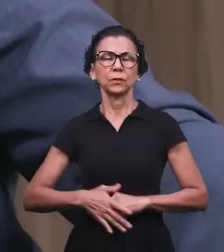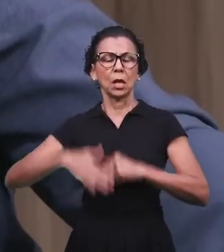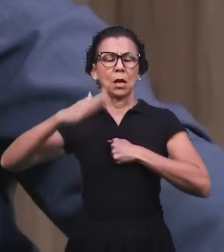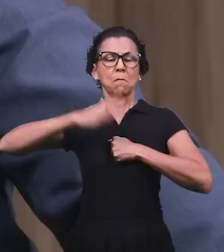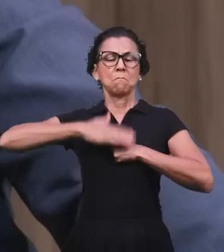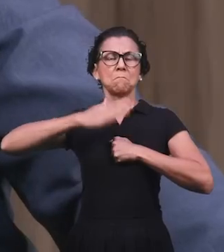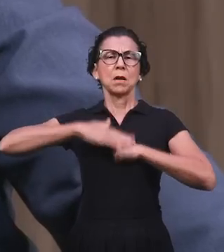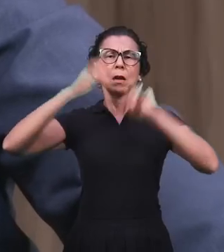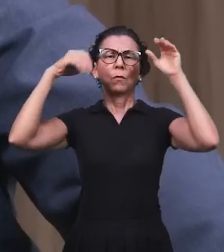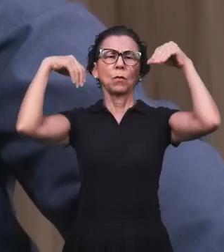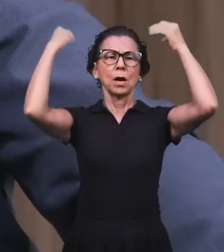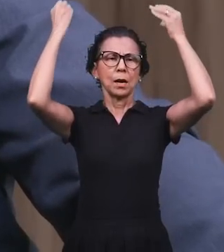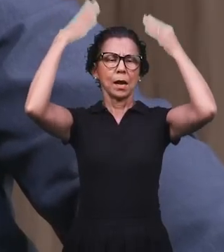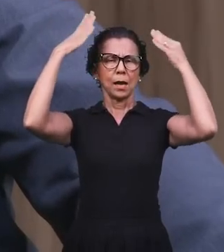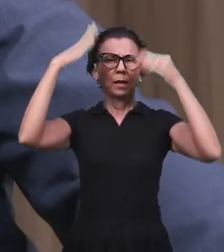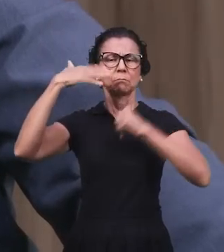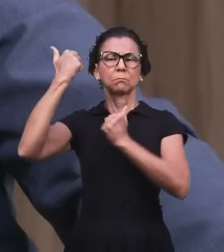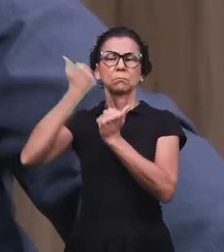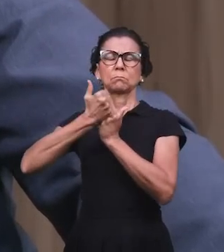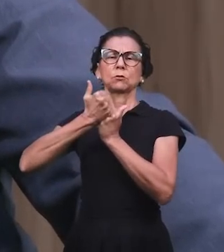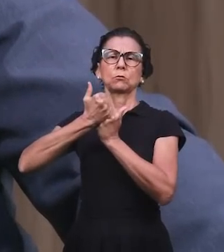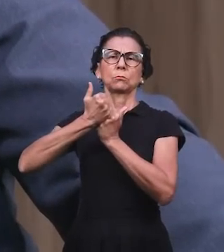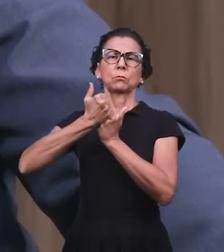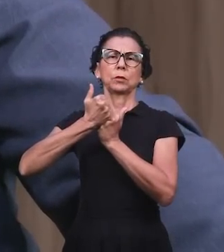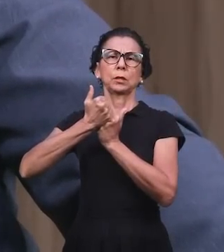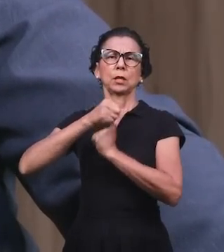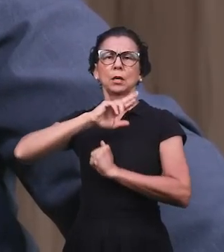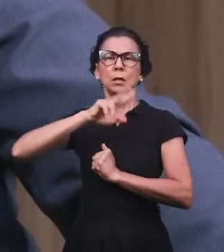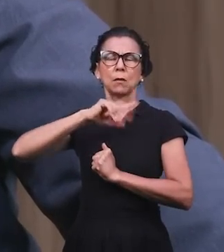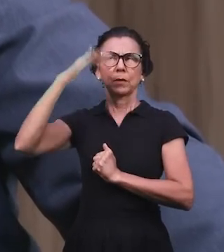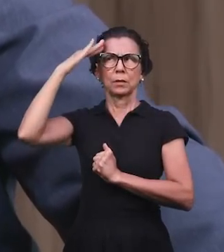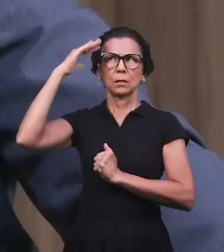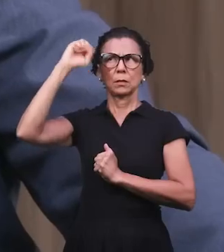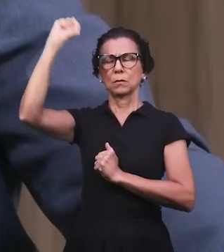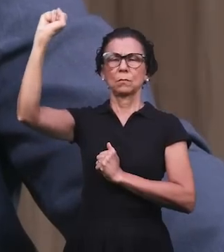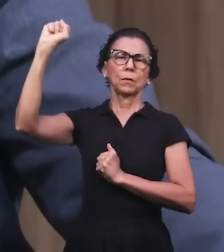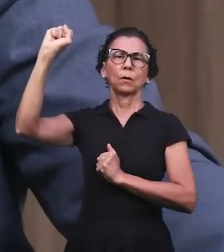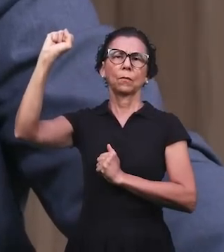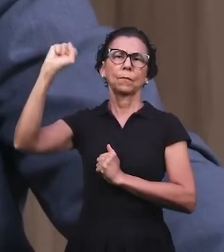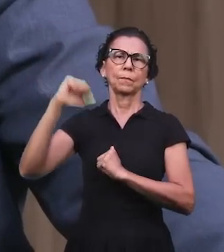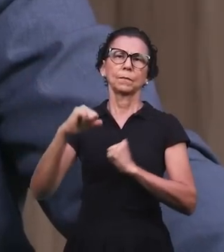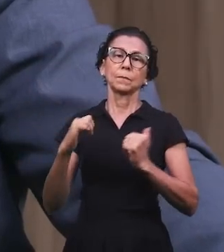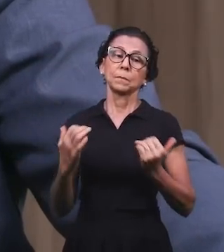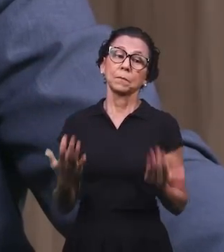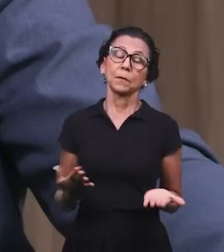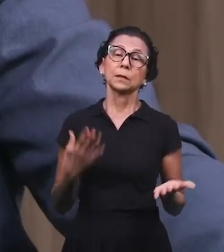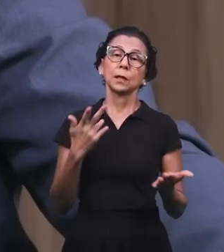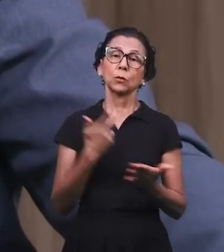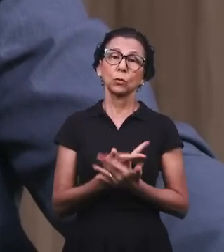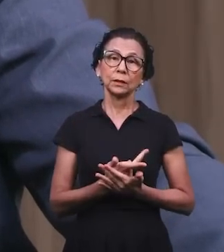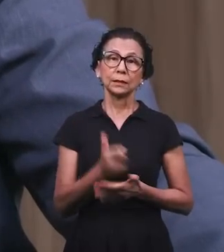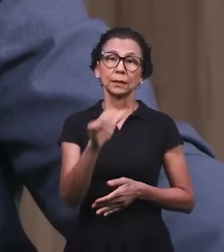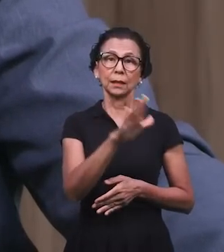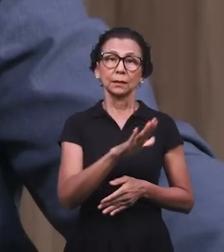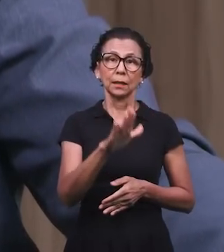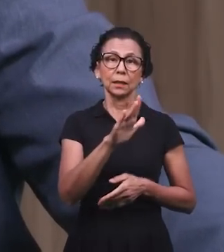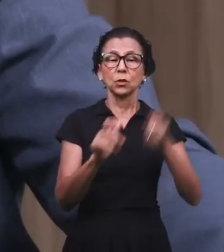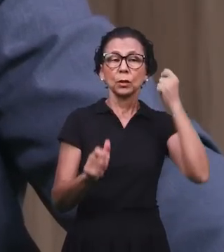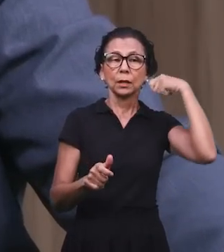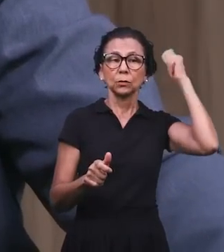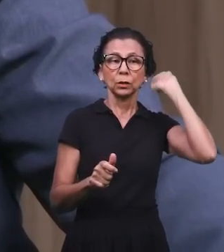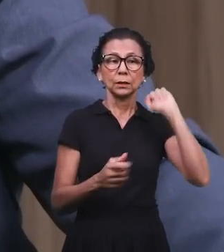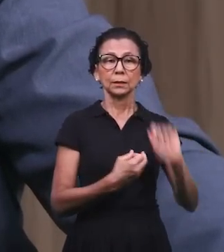sendo mortas. A morte. Então, Davi, diante daquela situação, ele dá uma ordem para